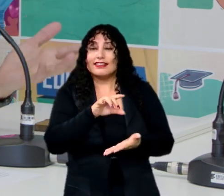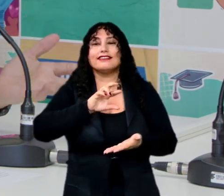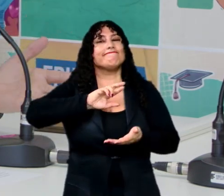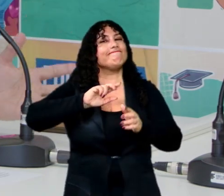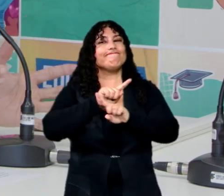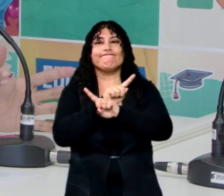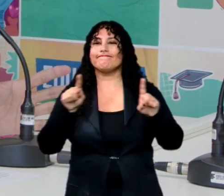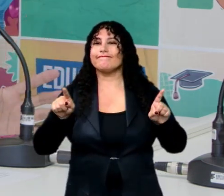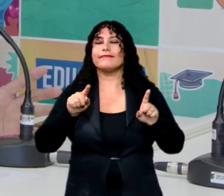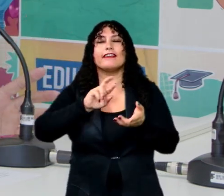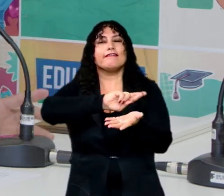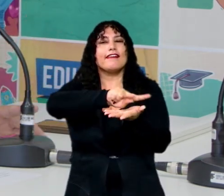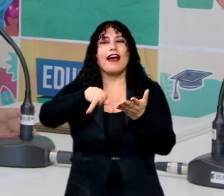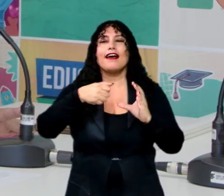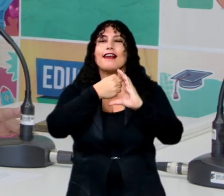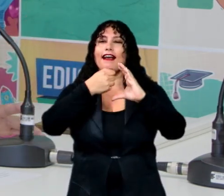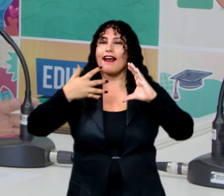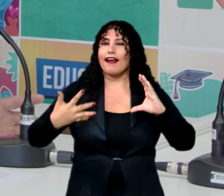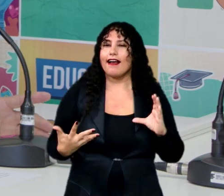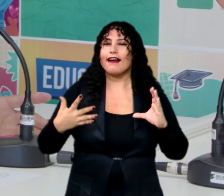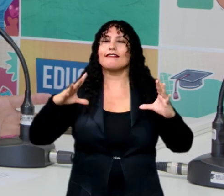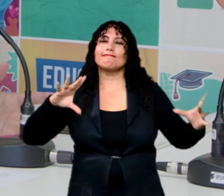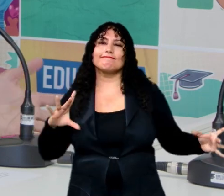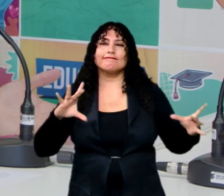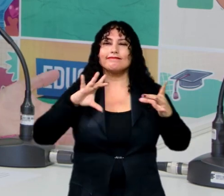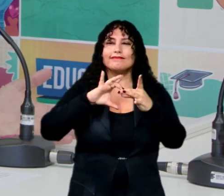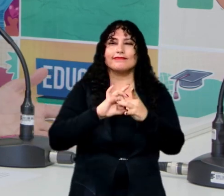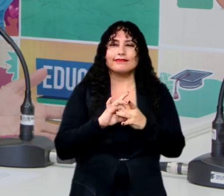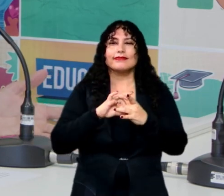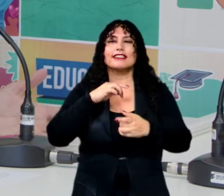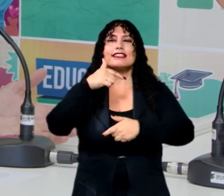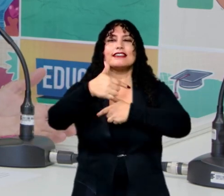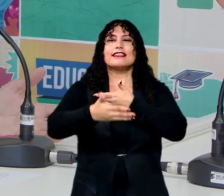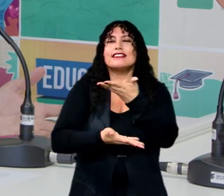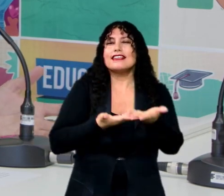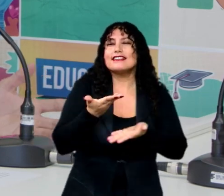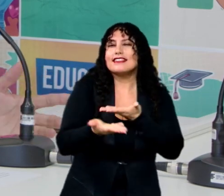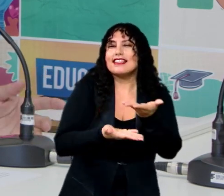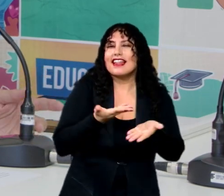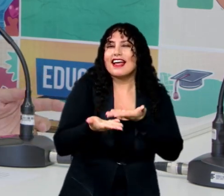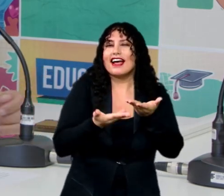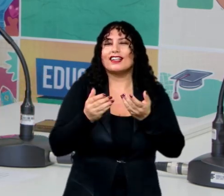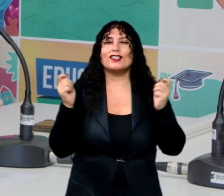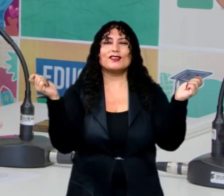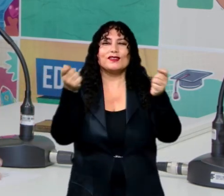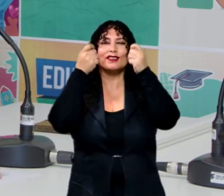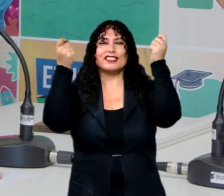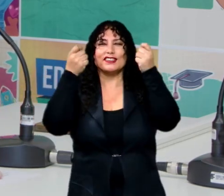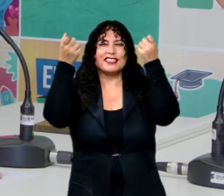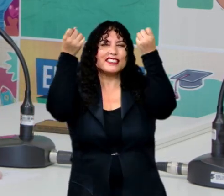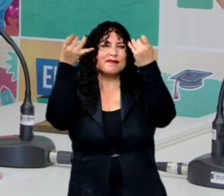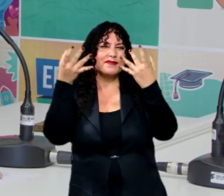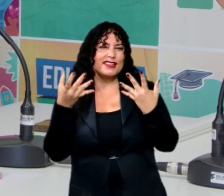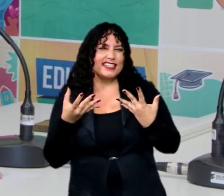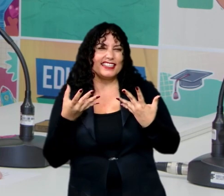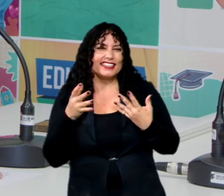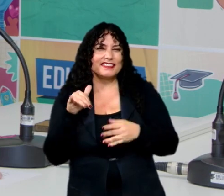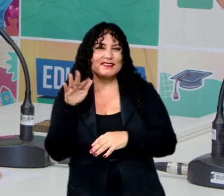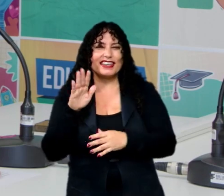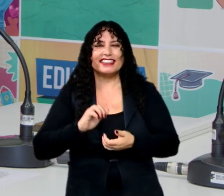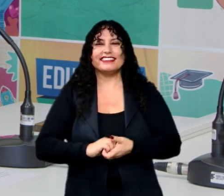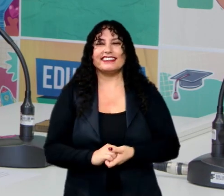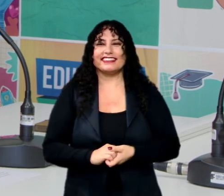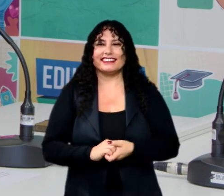vários aspectos que englobam e que vocês tratam lá no festival. Então eu queria que pudesse falar um pouco sobre ele agora.